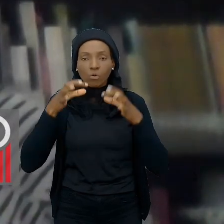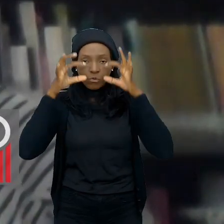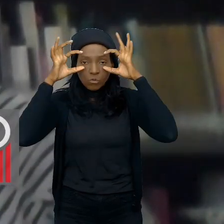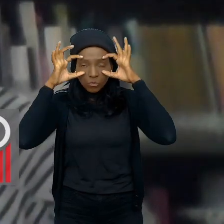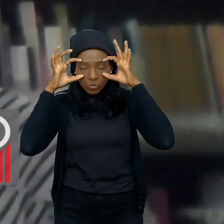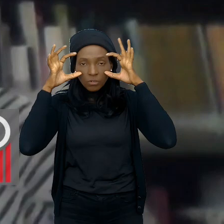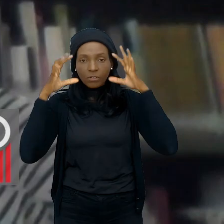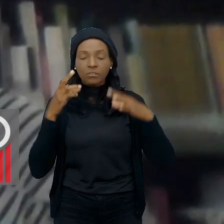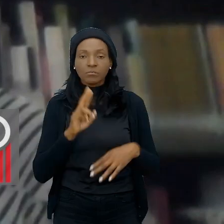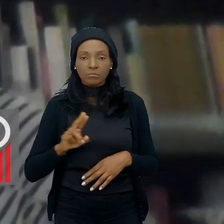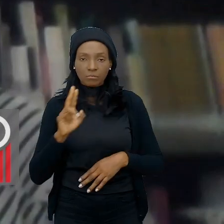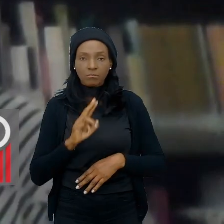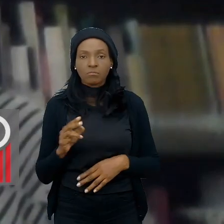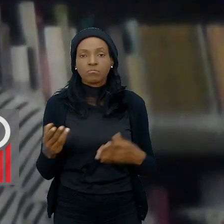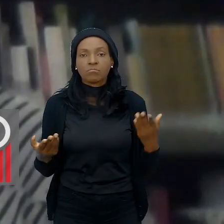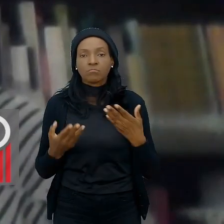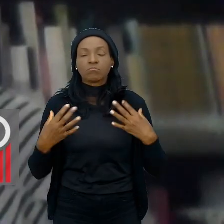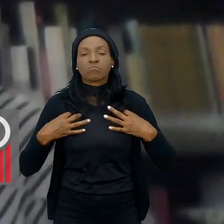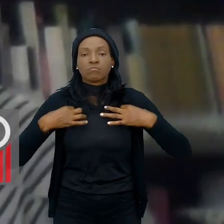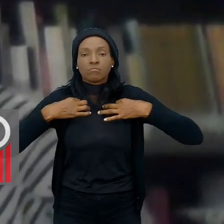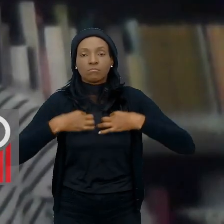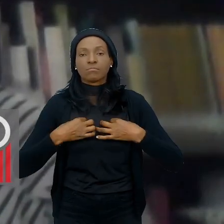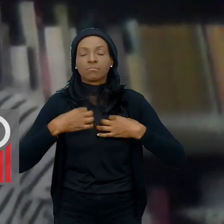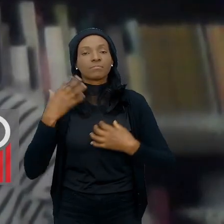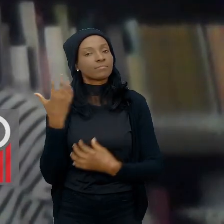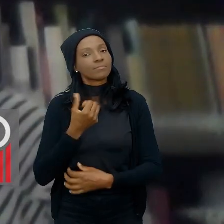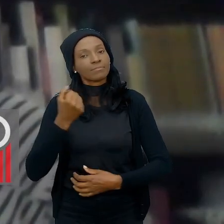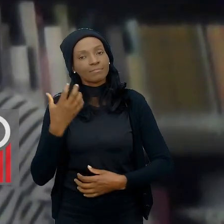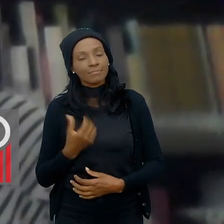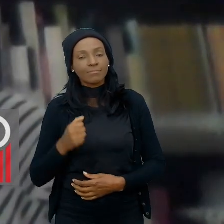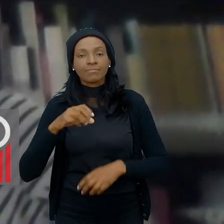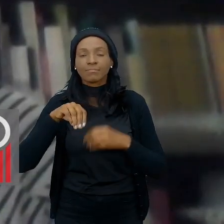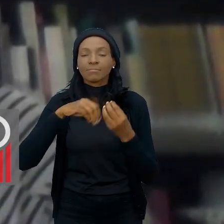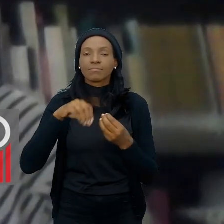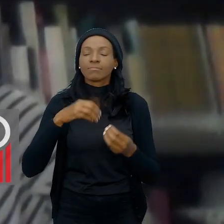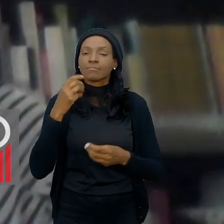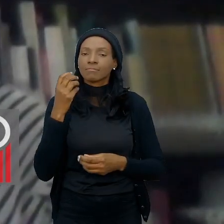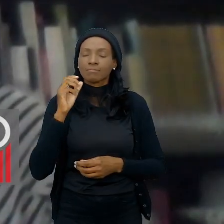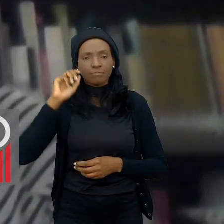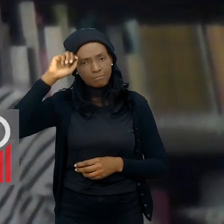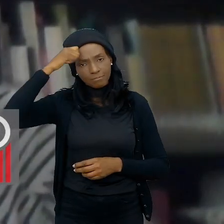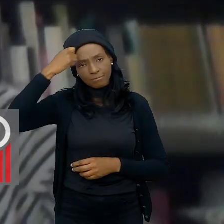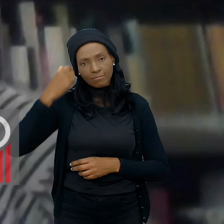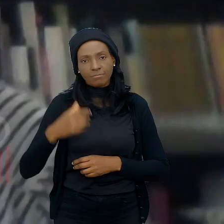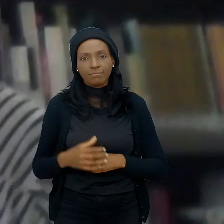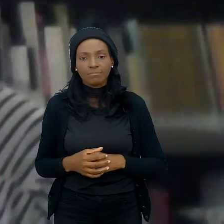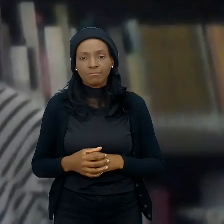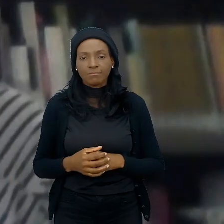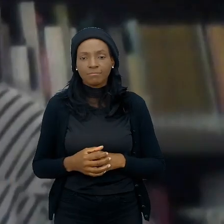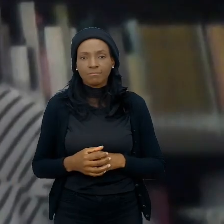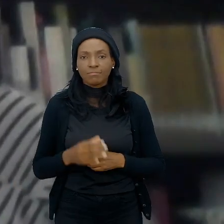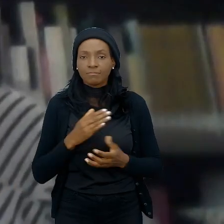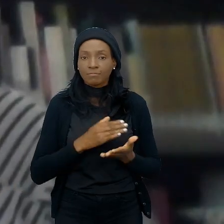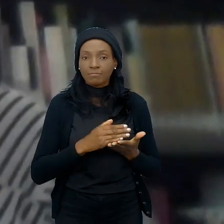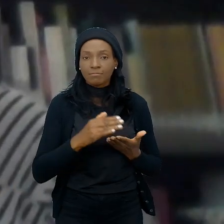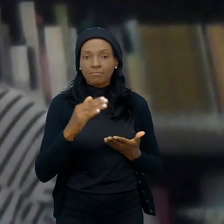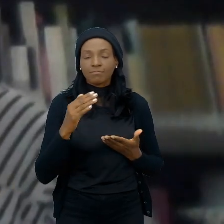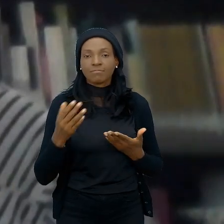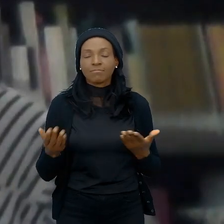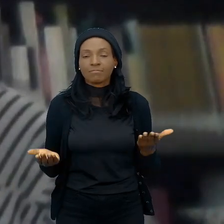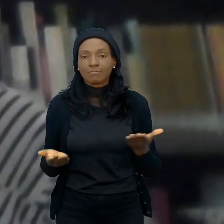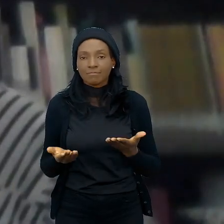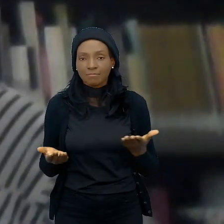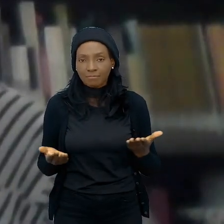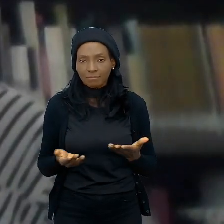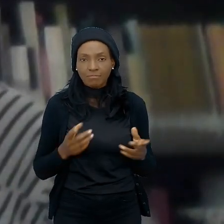óculos e hoje estou com uma camisa branca e preta. Vamos iniciar então o